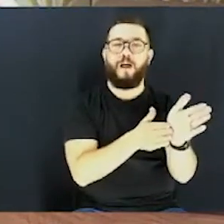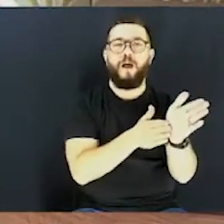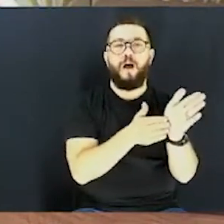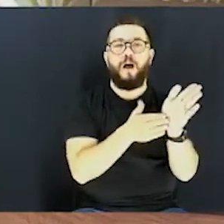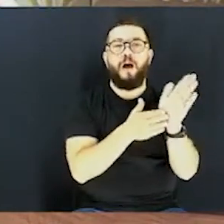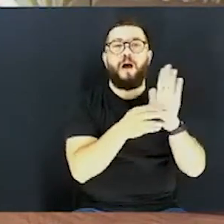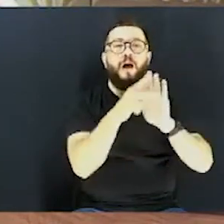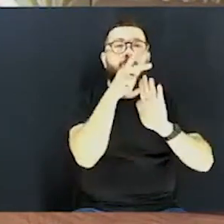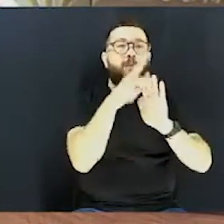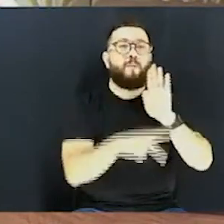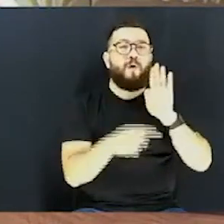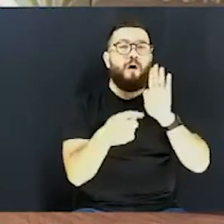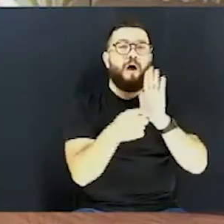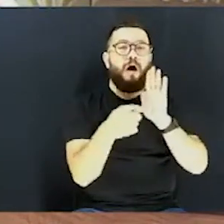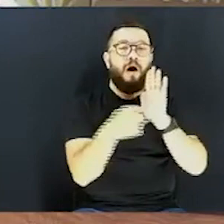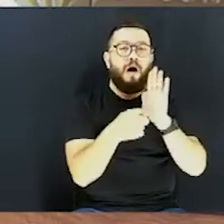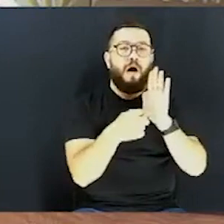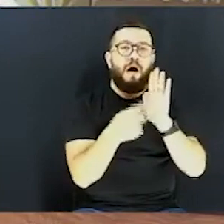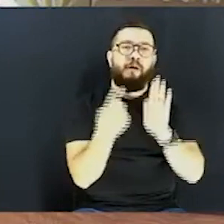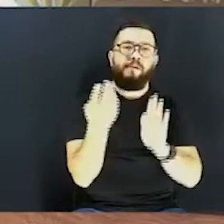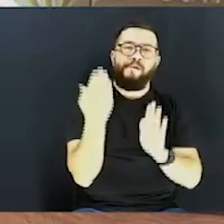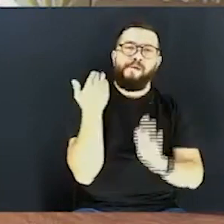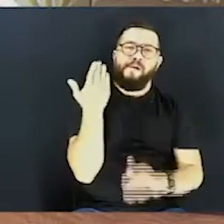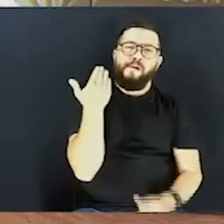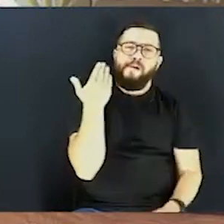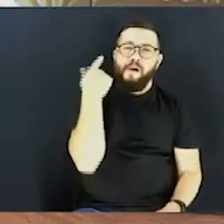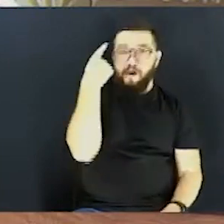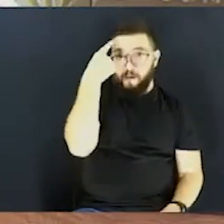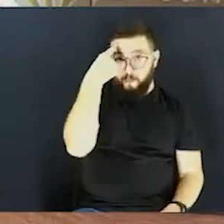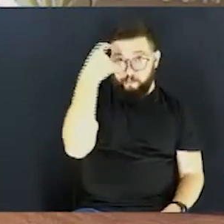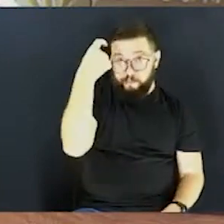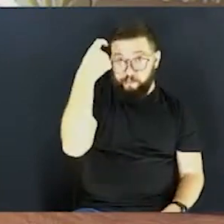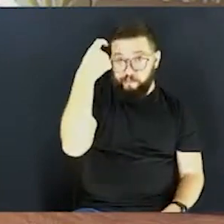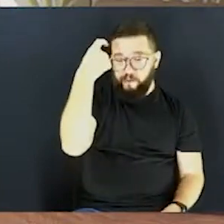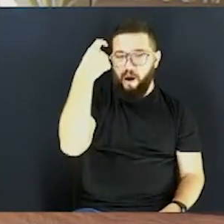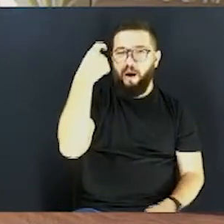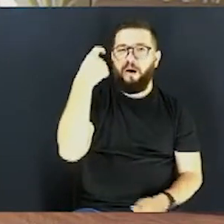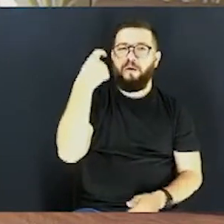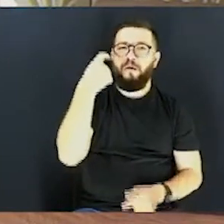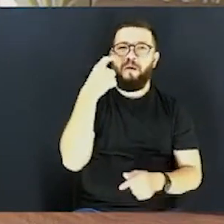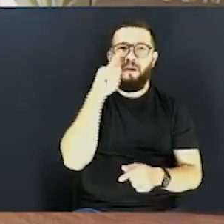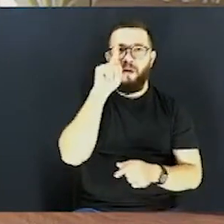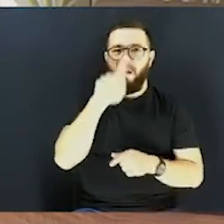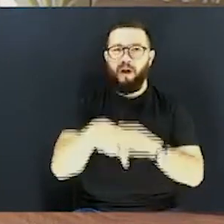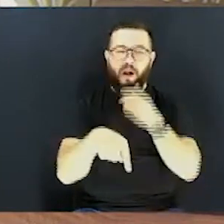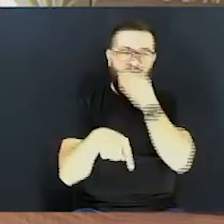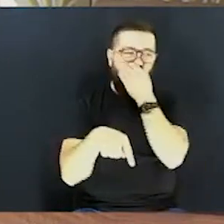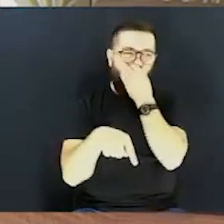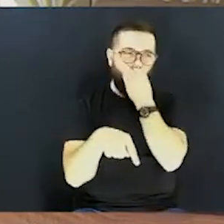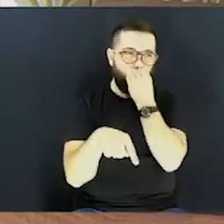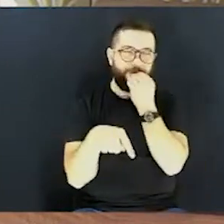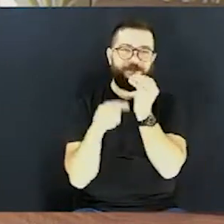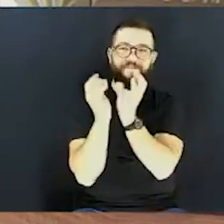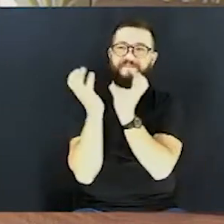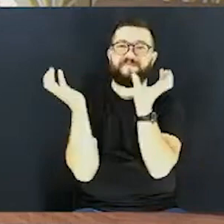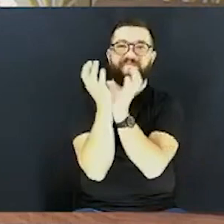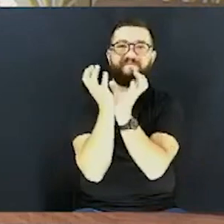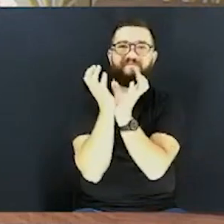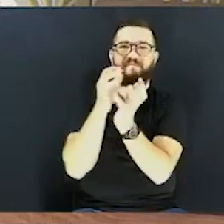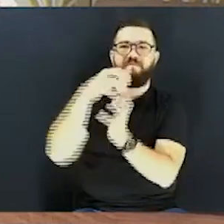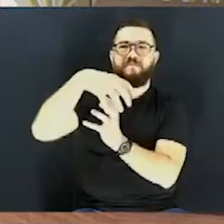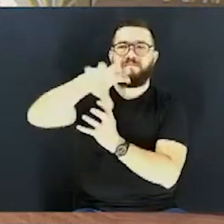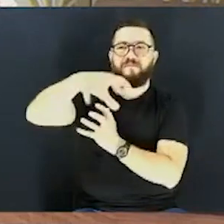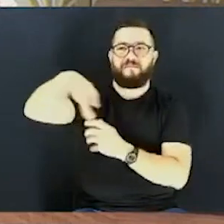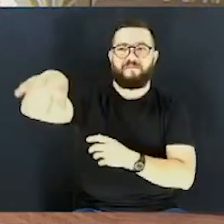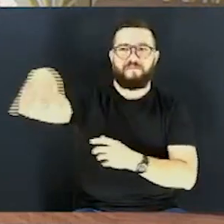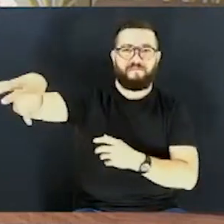os agradecimentos necessários, evidentemente, mas nasceu de uma ação conjunta, multidisciplinar, multissetorial,